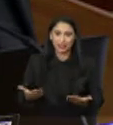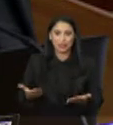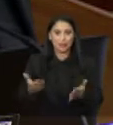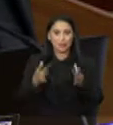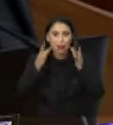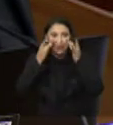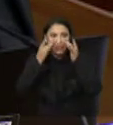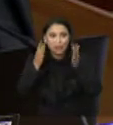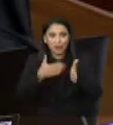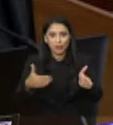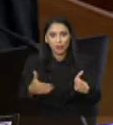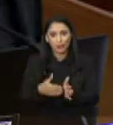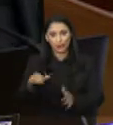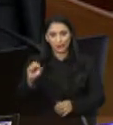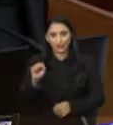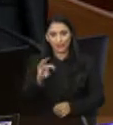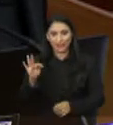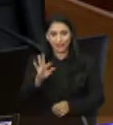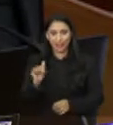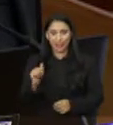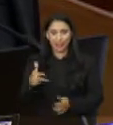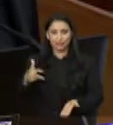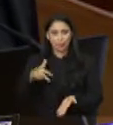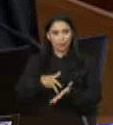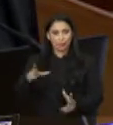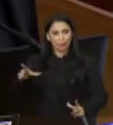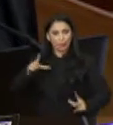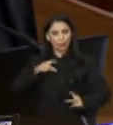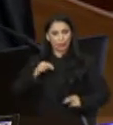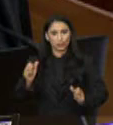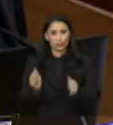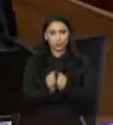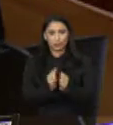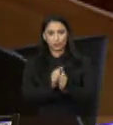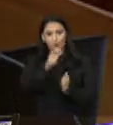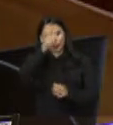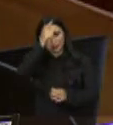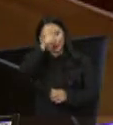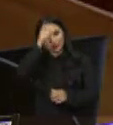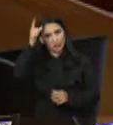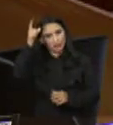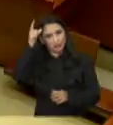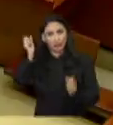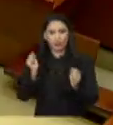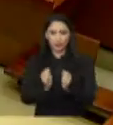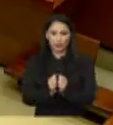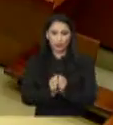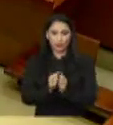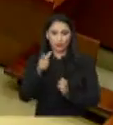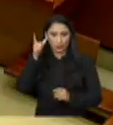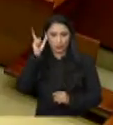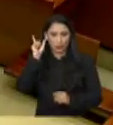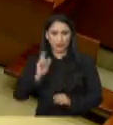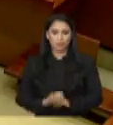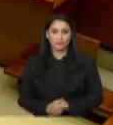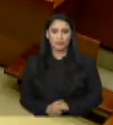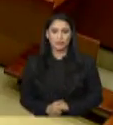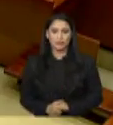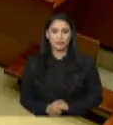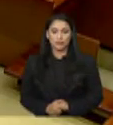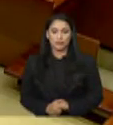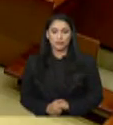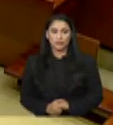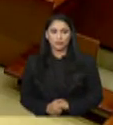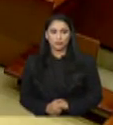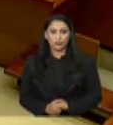ministro André Mendonça Tribunal Federal na minha fosse no posto ele tem área completamente Calvo usa toga preta por cima do Terno